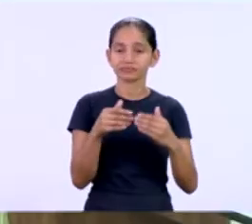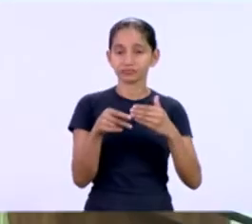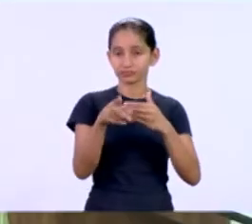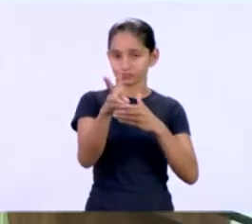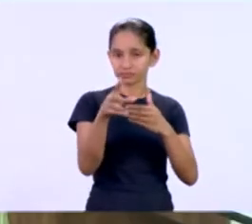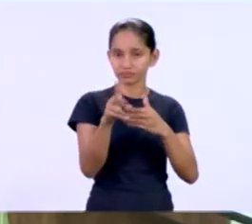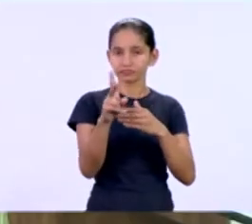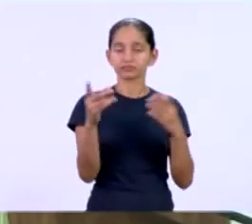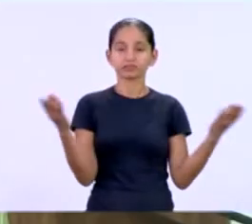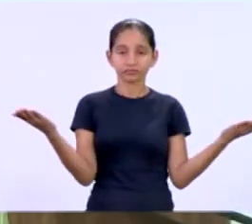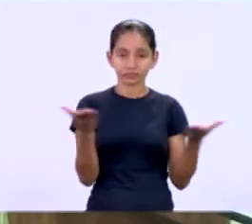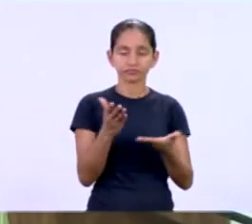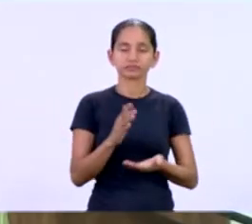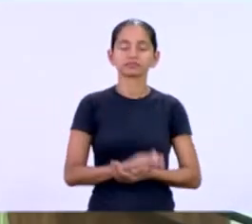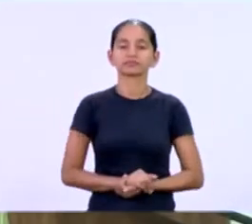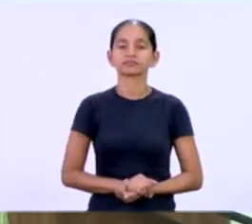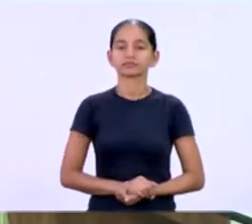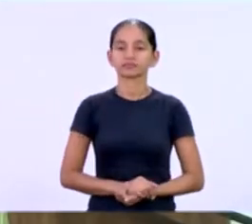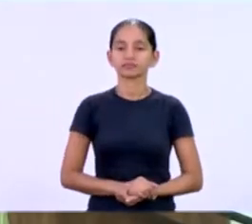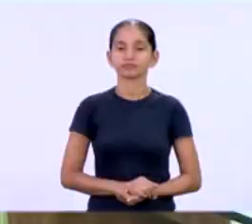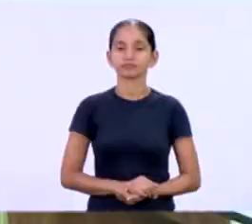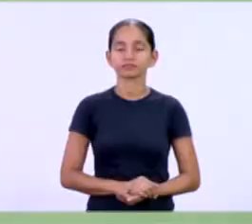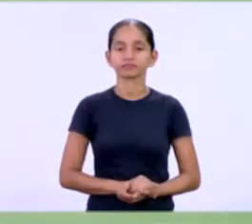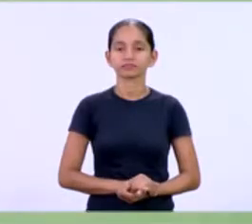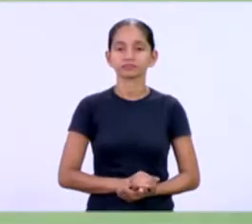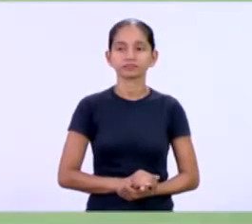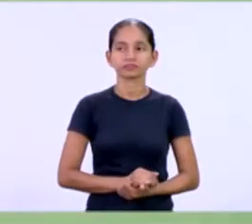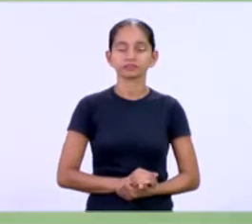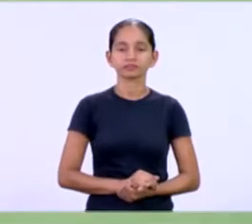então na nossa revisão. Vamos lá?